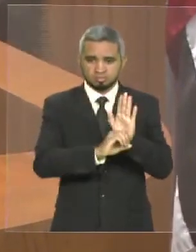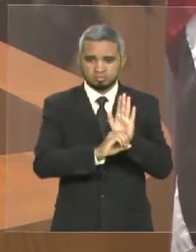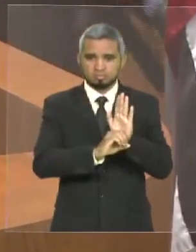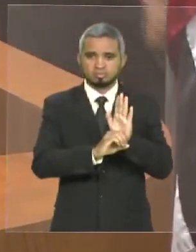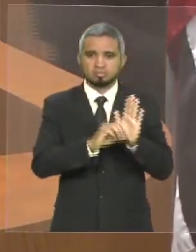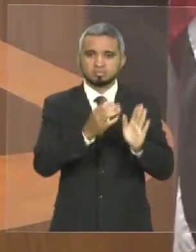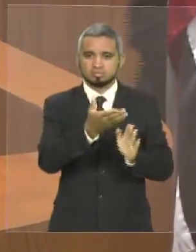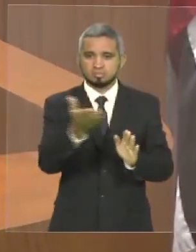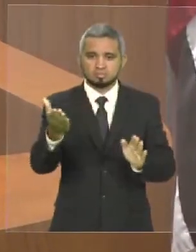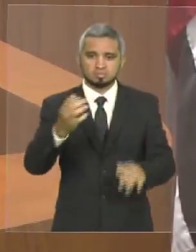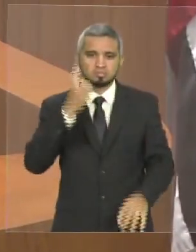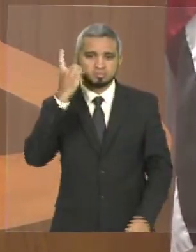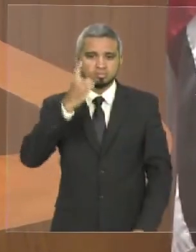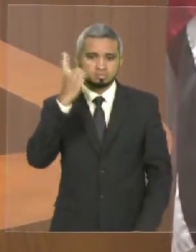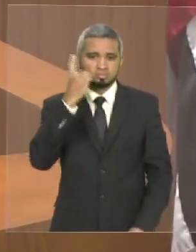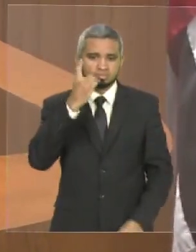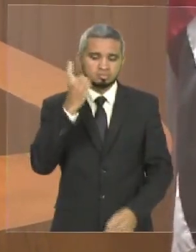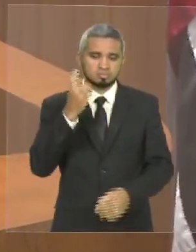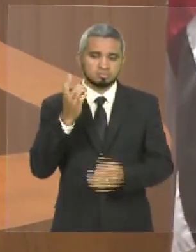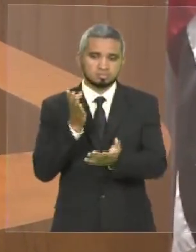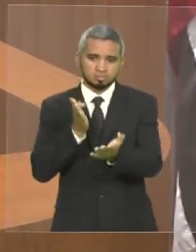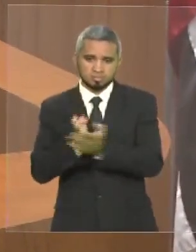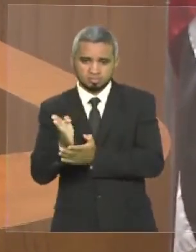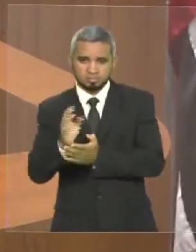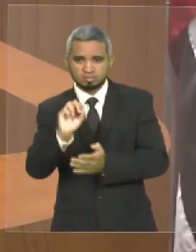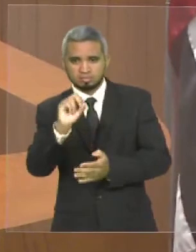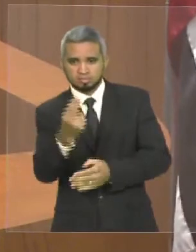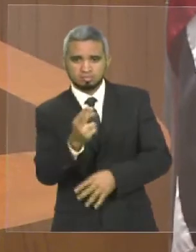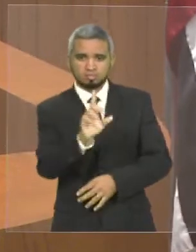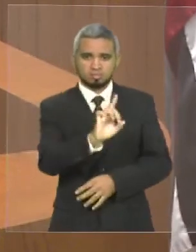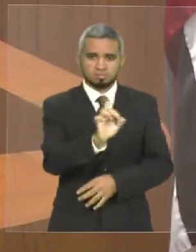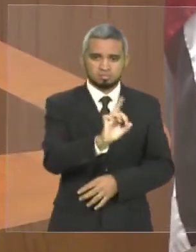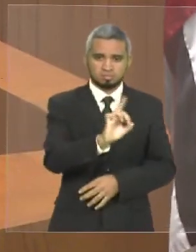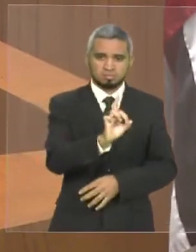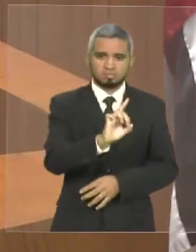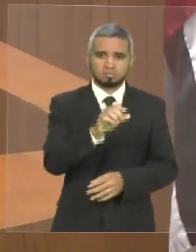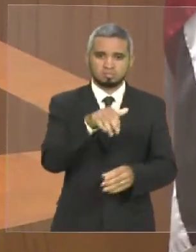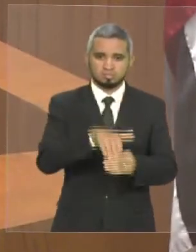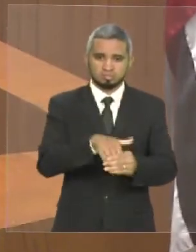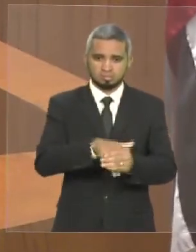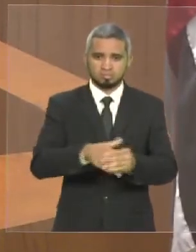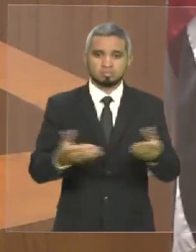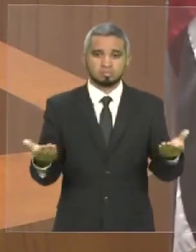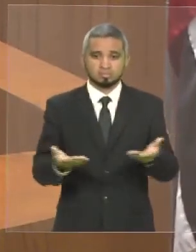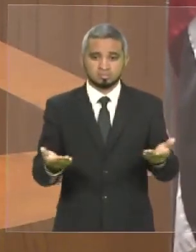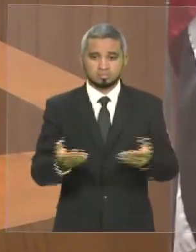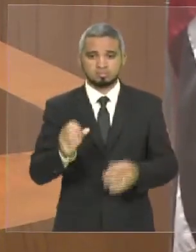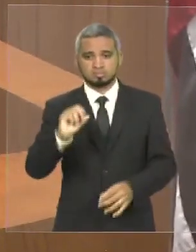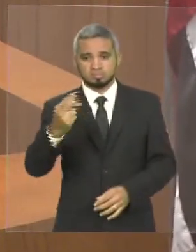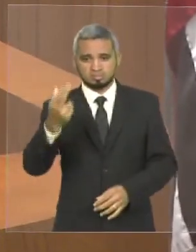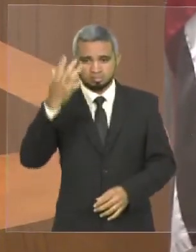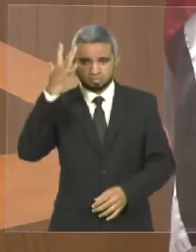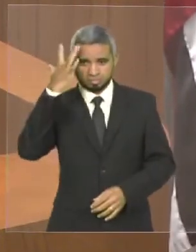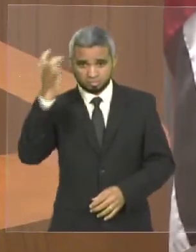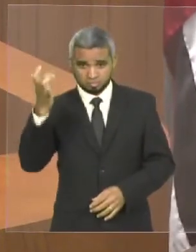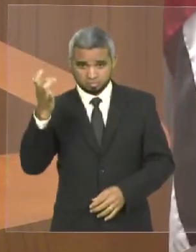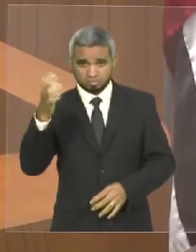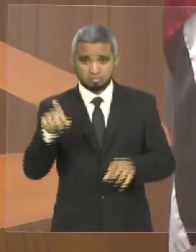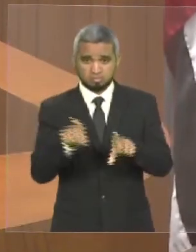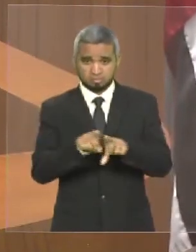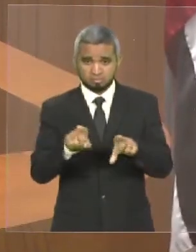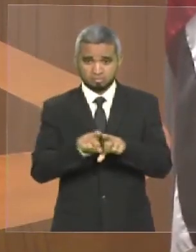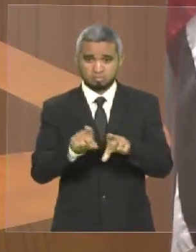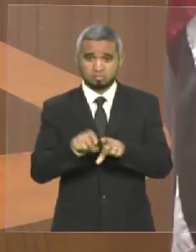deputados aprovem ou não a votação da medida provisória de vocês, hoje ou amanhã. E quero logo adiantar a